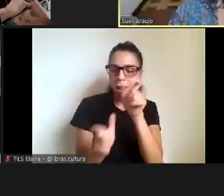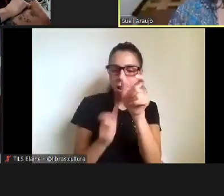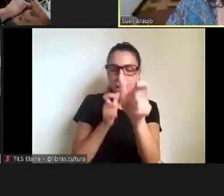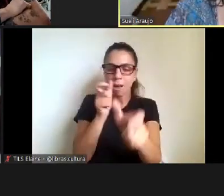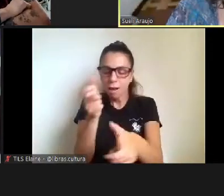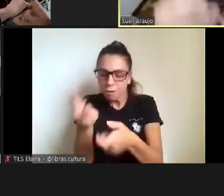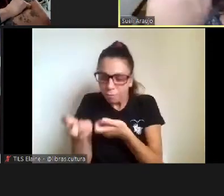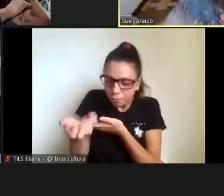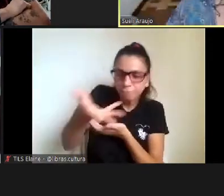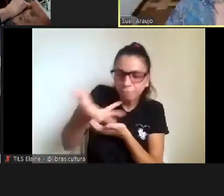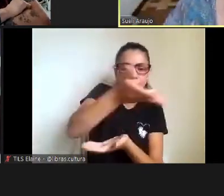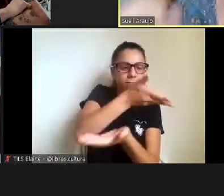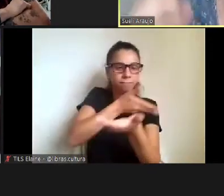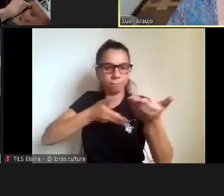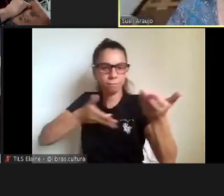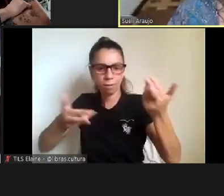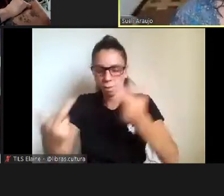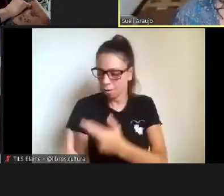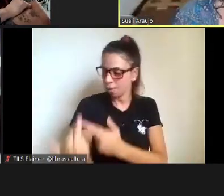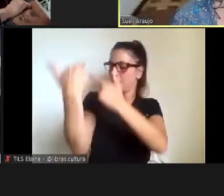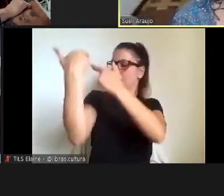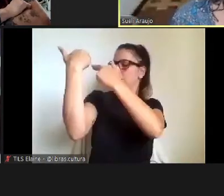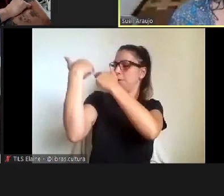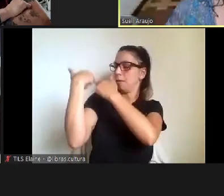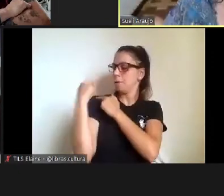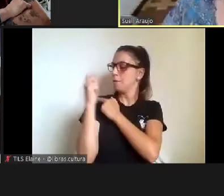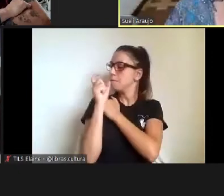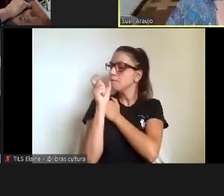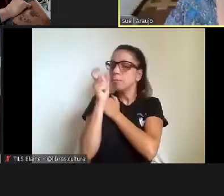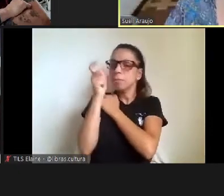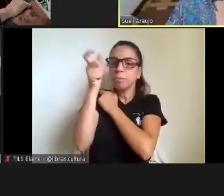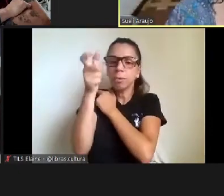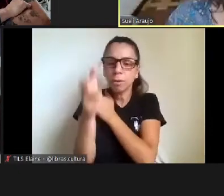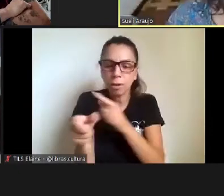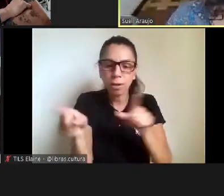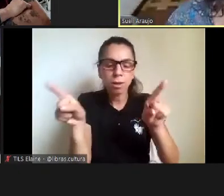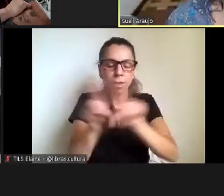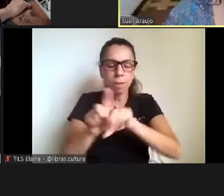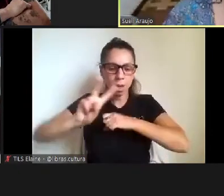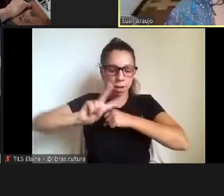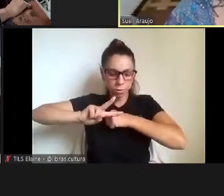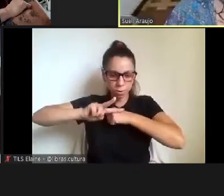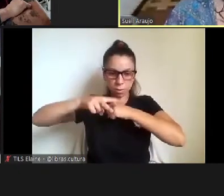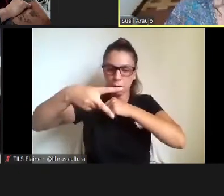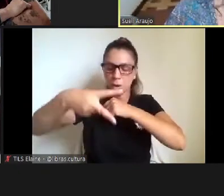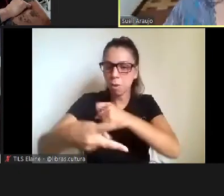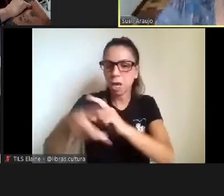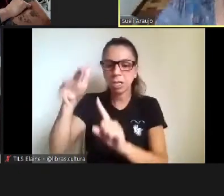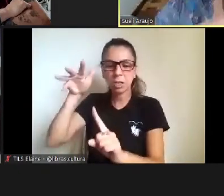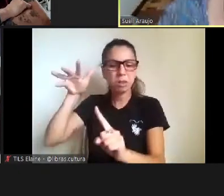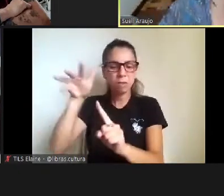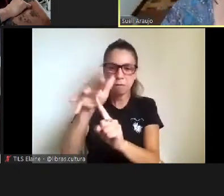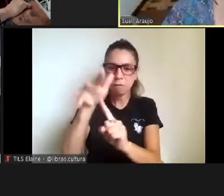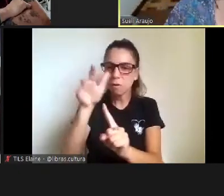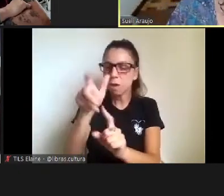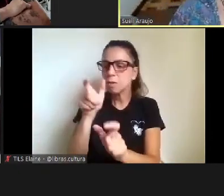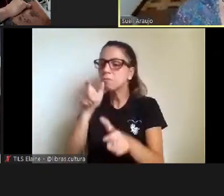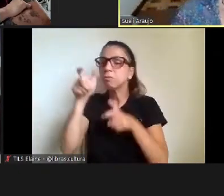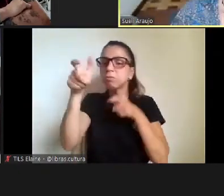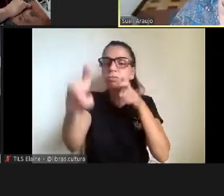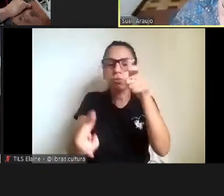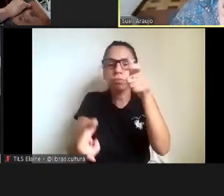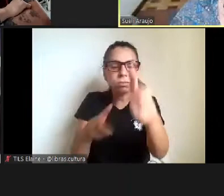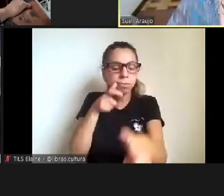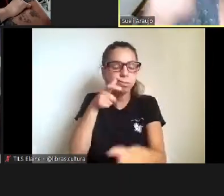É responsabilizar-se pelo pulsar das palavras e pelas reverberações que elas podem promover no corpo da